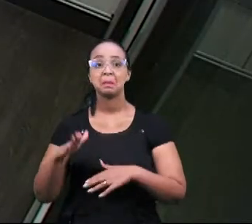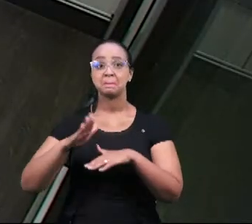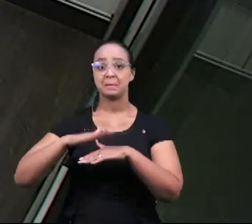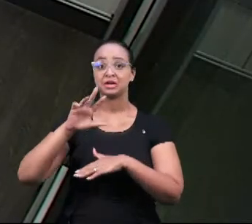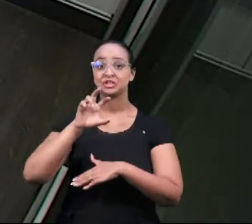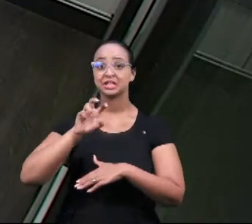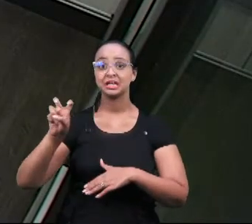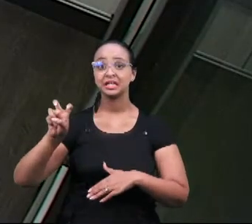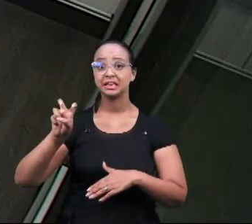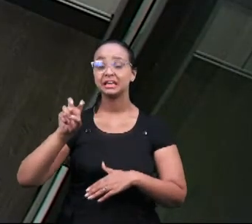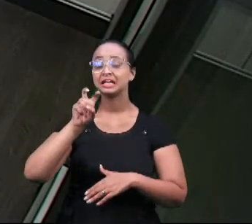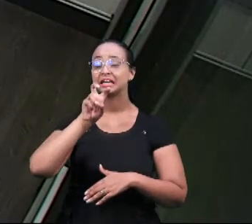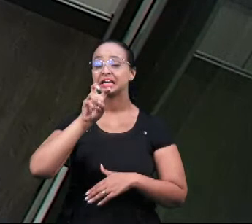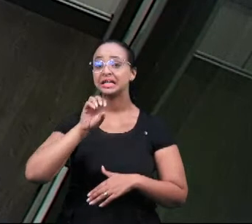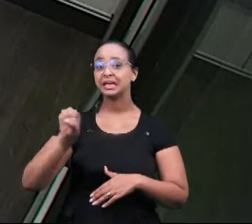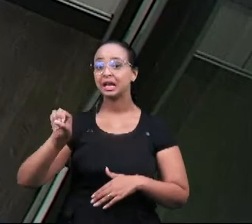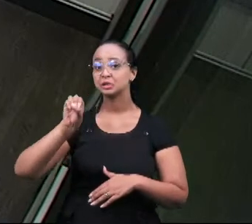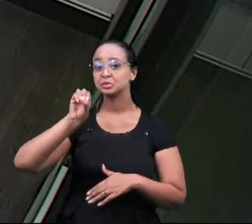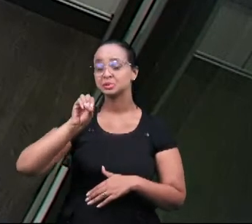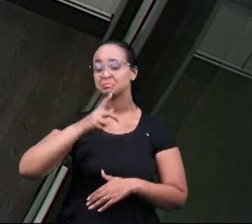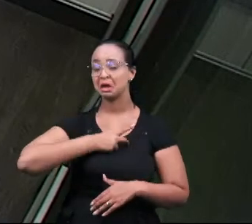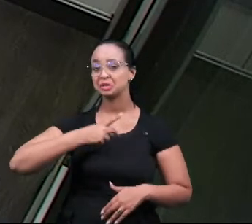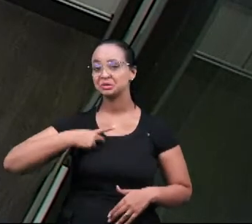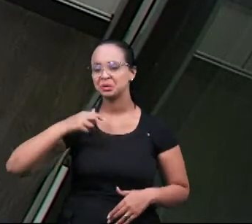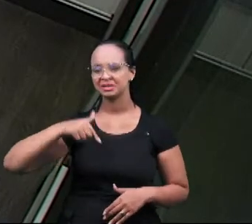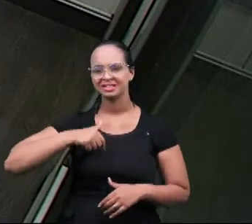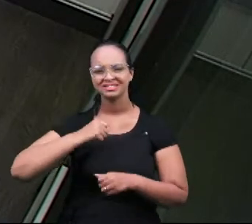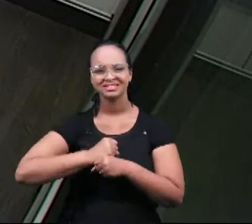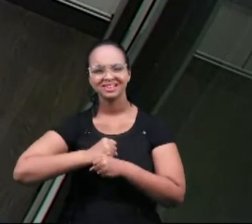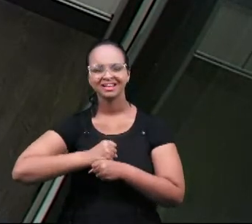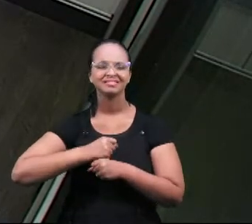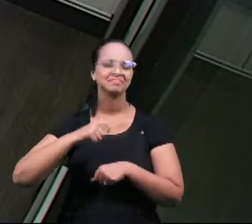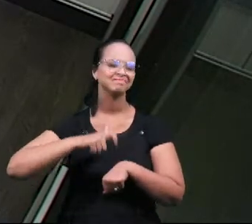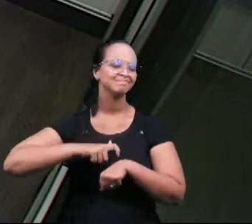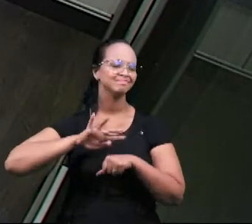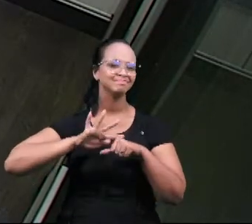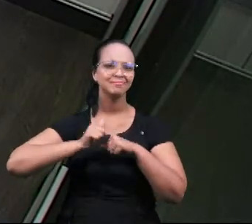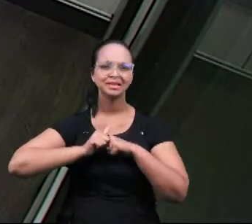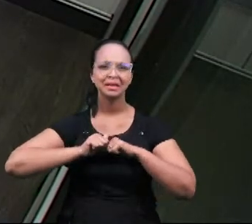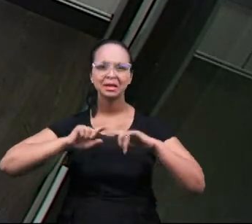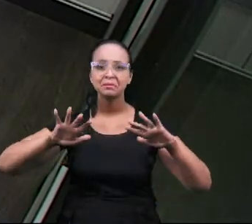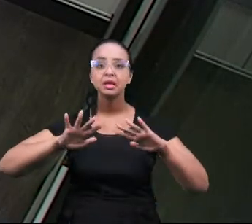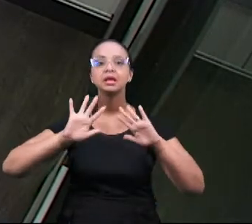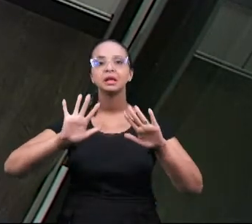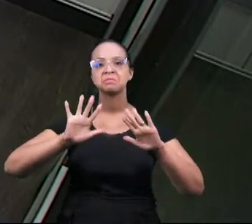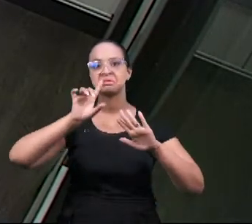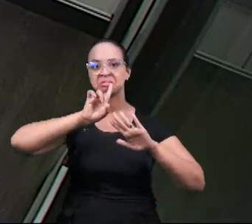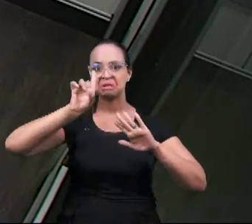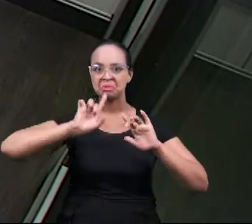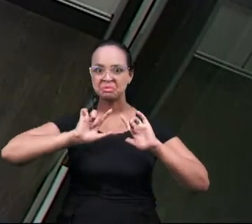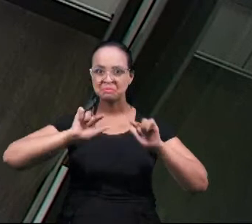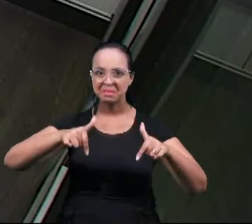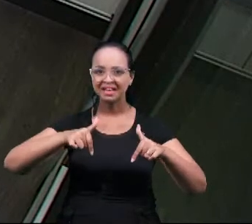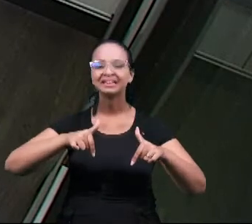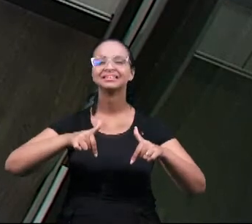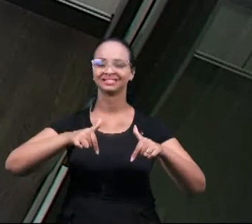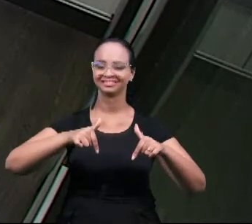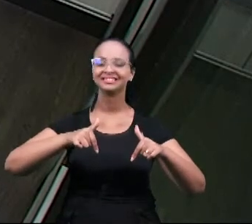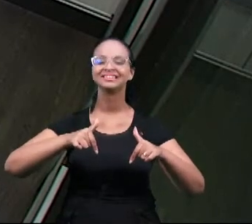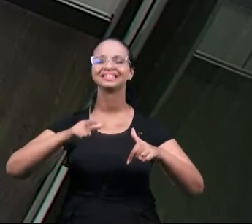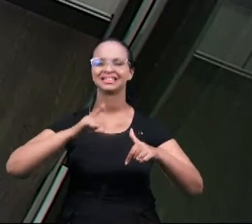500 pastores ordenados ao longo desse ano, dentro de uma pandemia, e Deus operando, né? Glória a Deus. Dentro ali